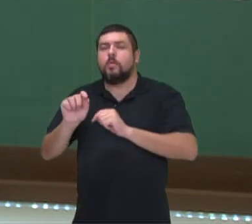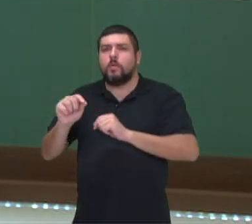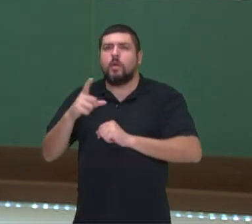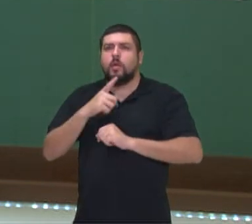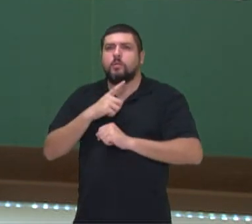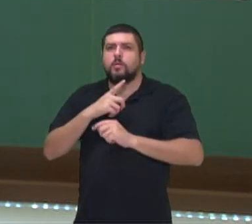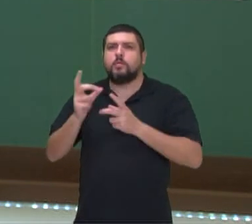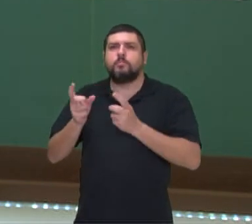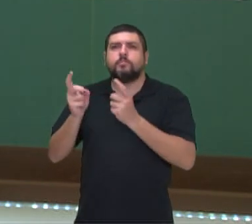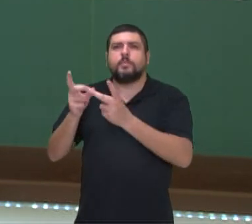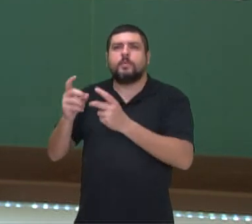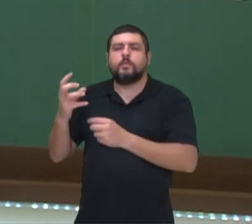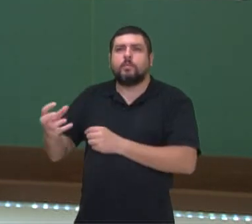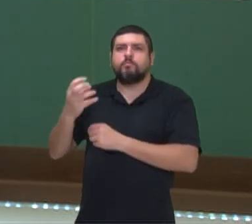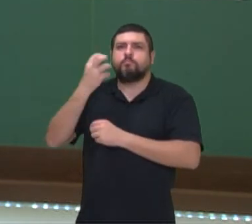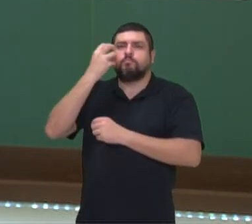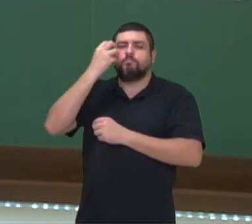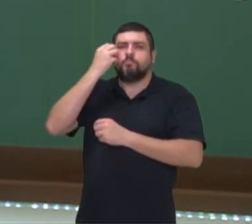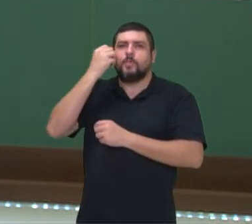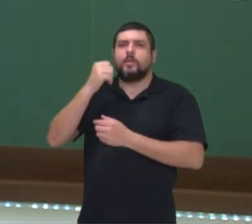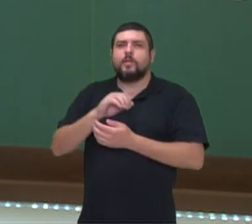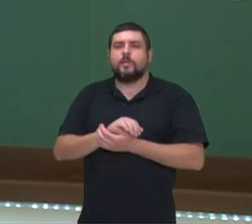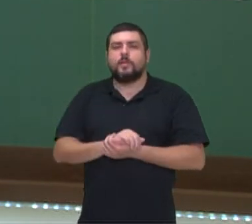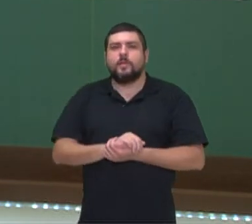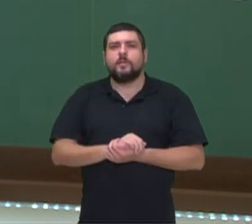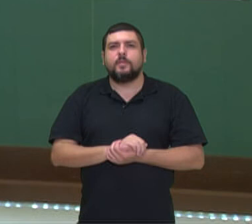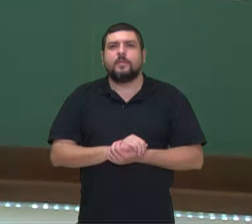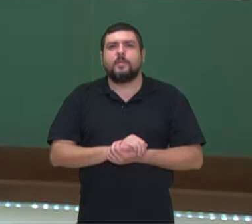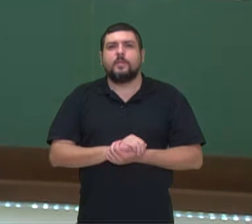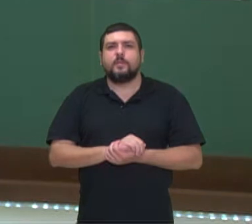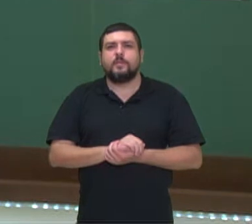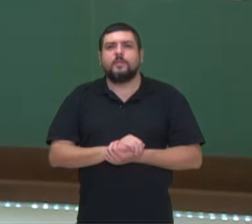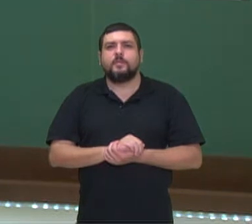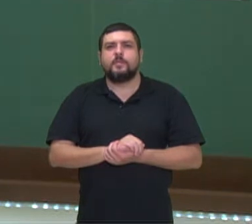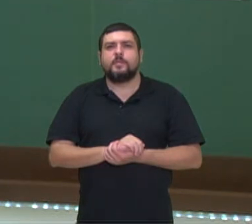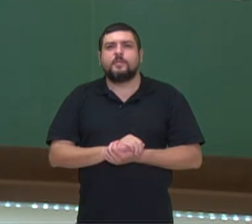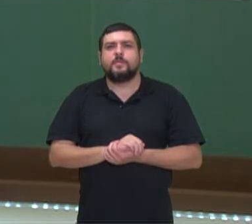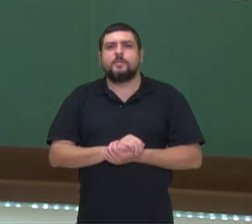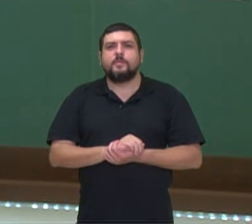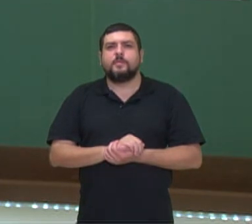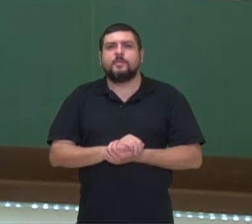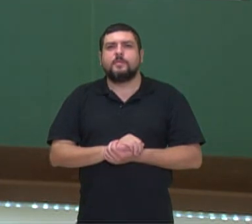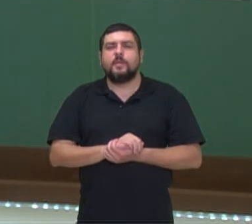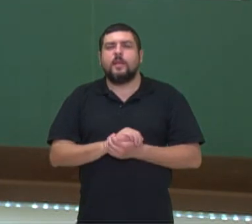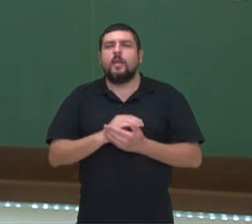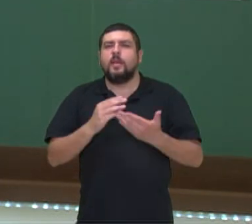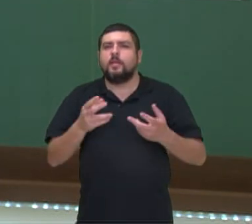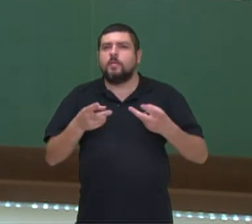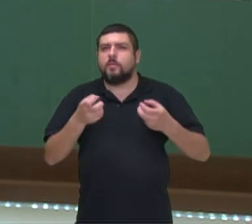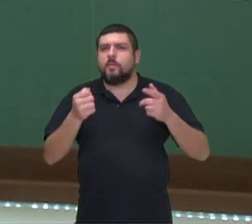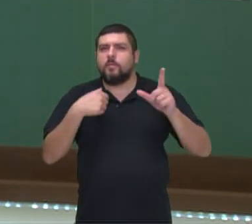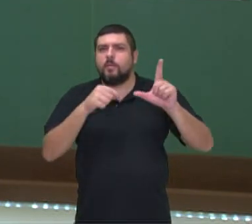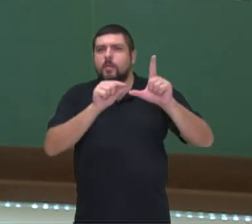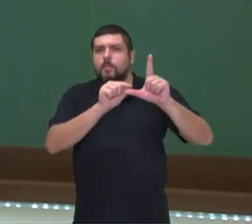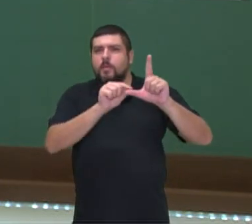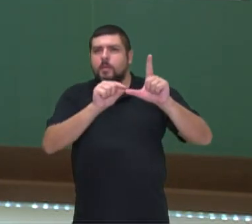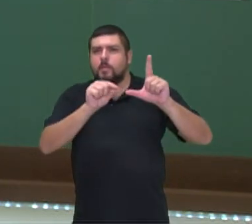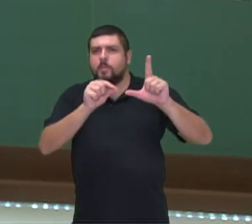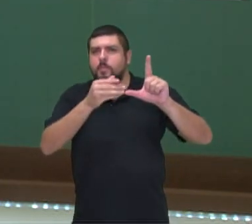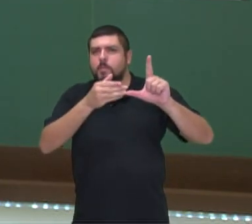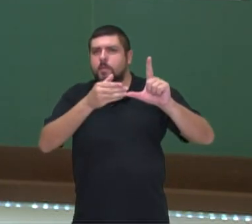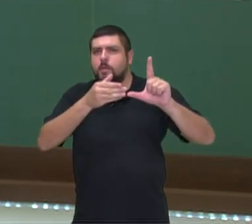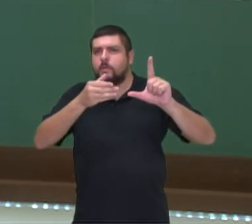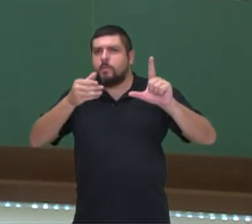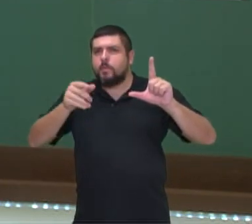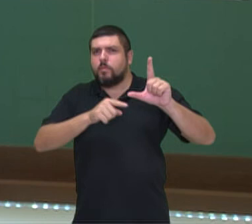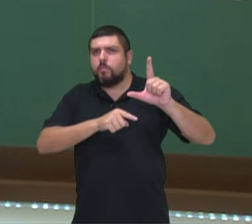ela vai receber, né, vai começar a ter lucro por essa venda que ela está fazendo, tá bom? Então, conforme vai aumentando, ela vai ter o lucro,